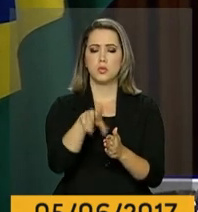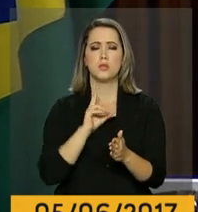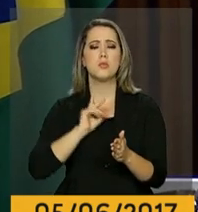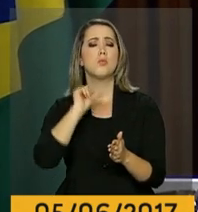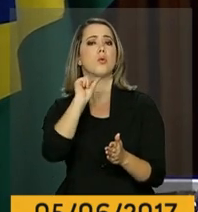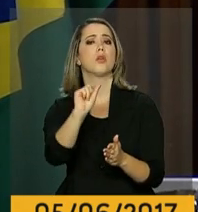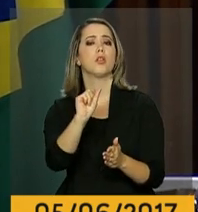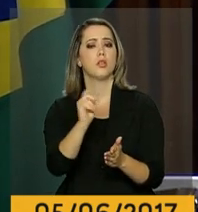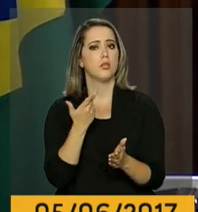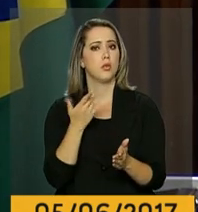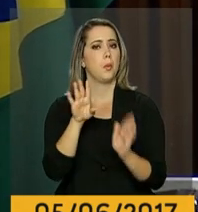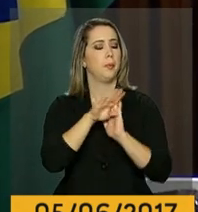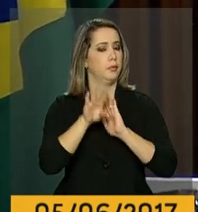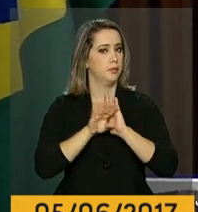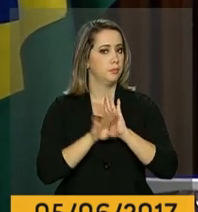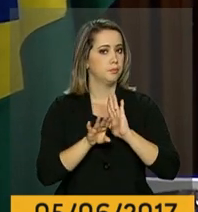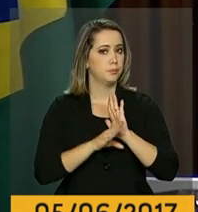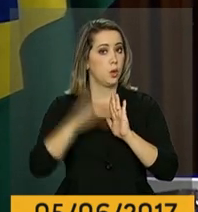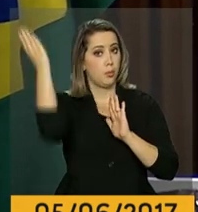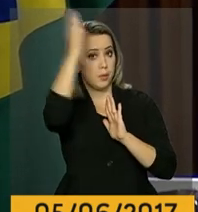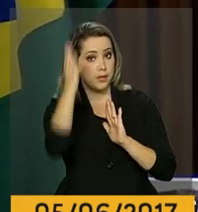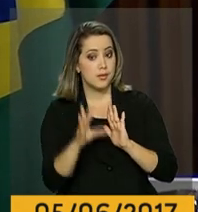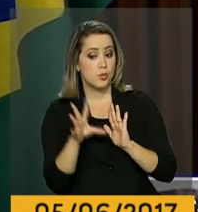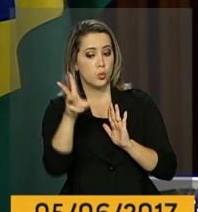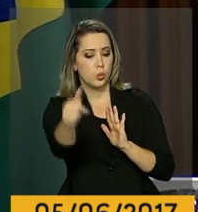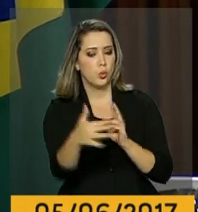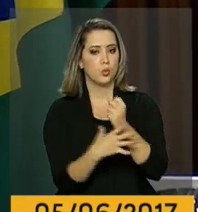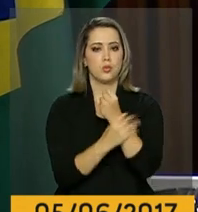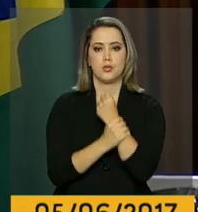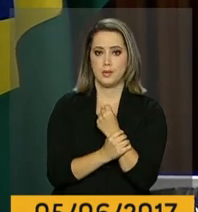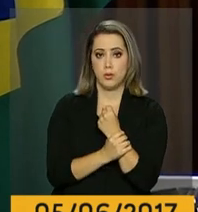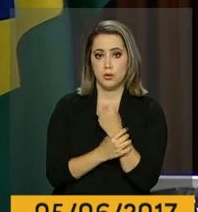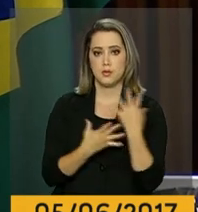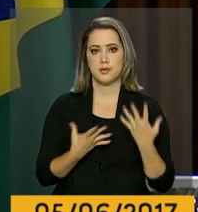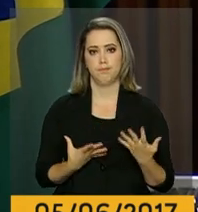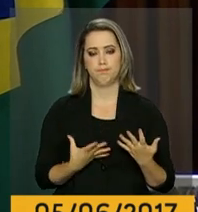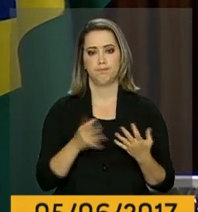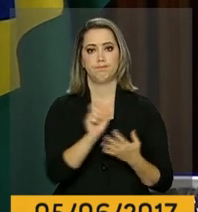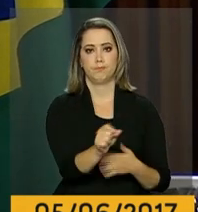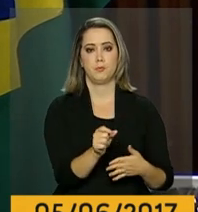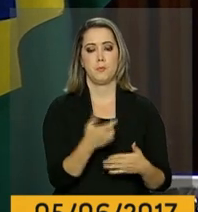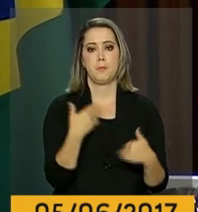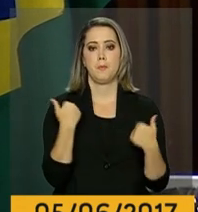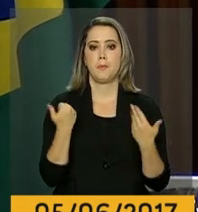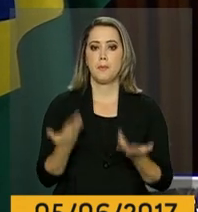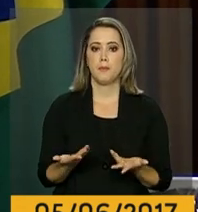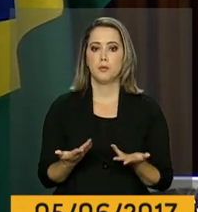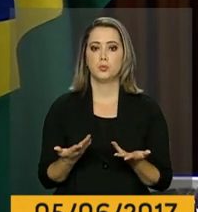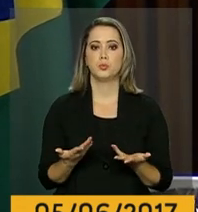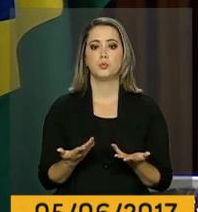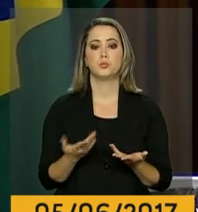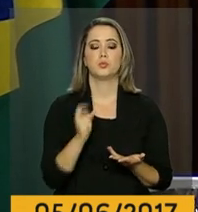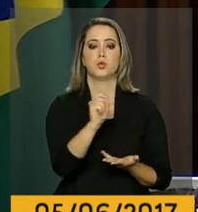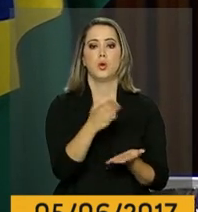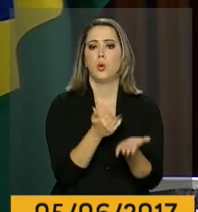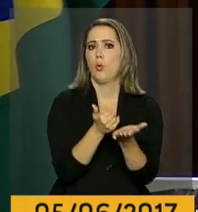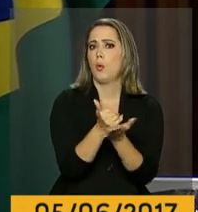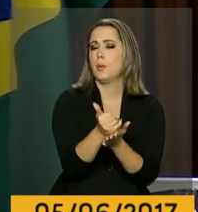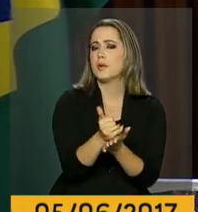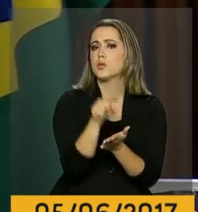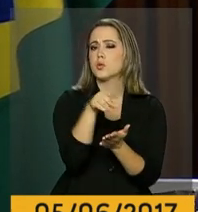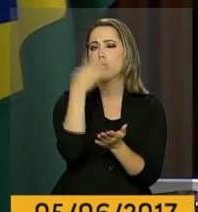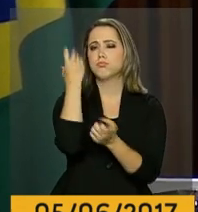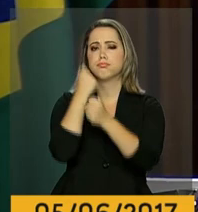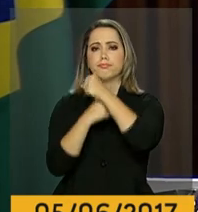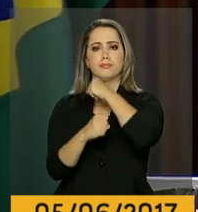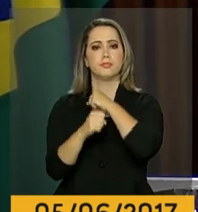ideia de um plano nacional eh de Segurança Pública que digamos assim iniciou-se no ano